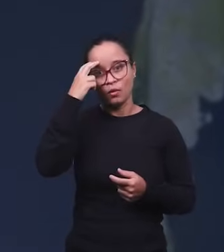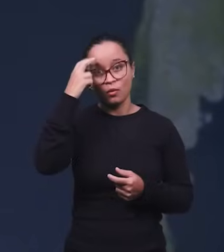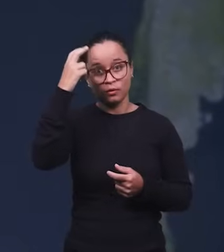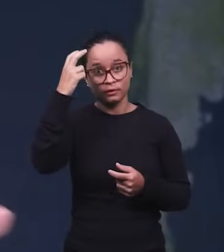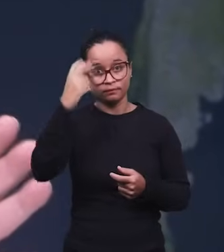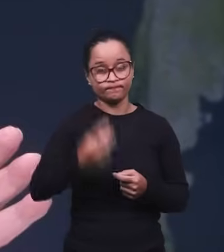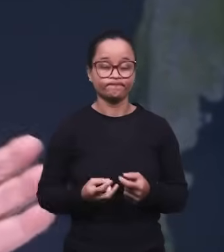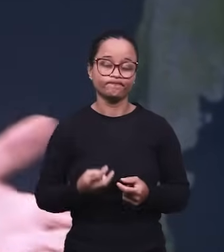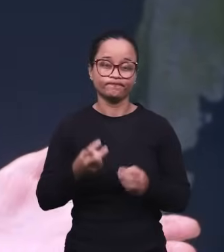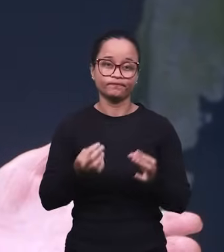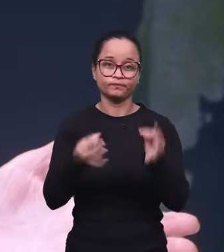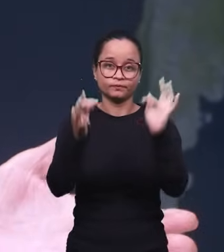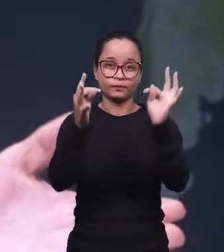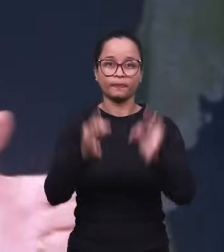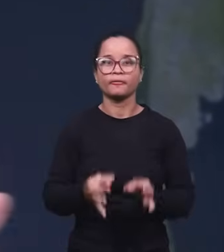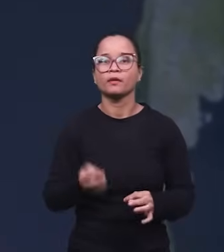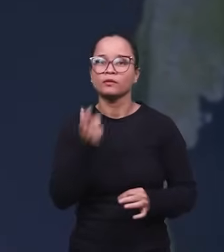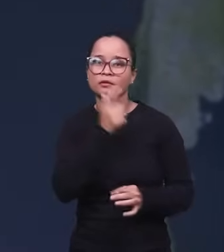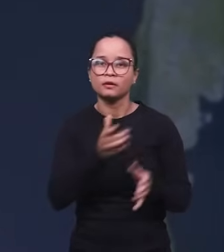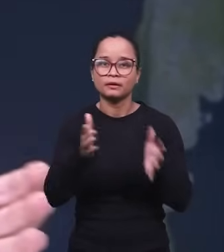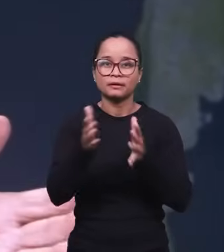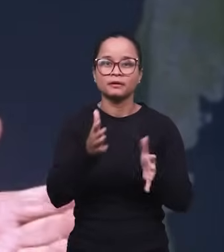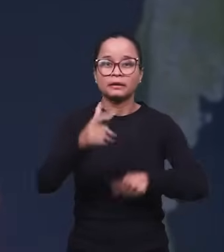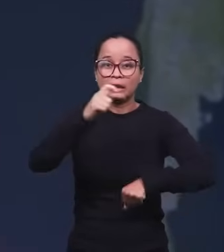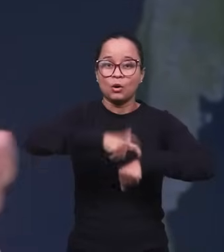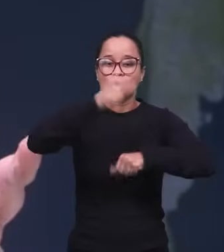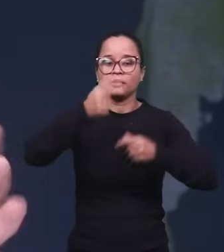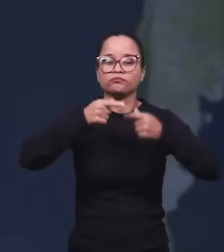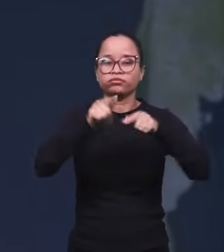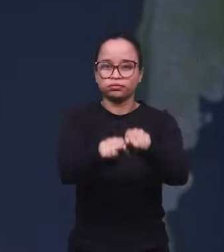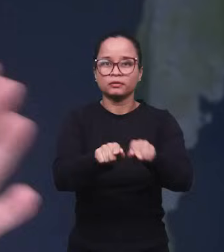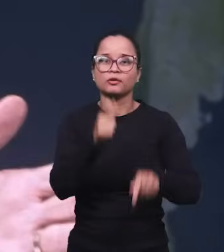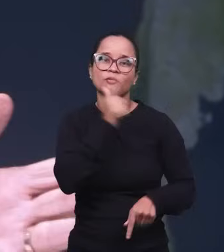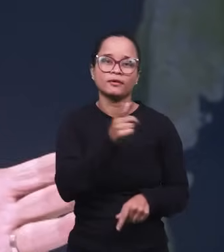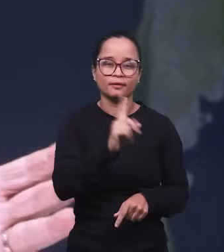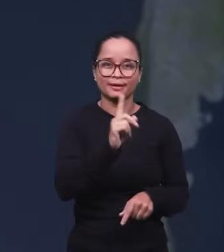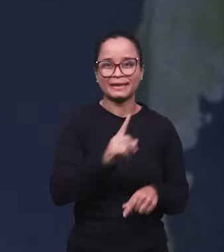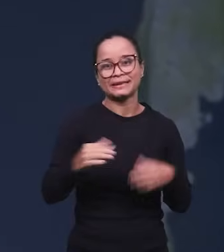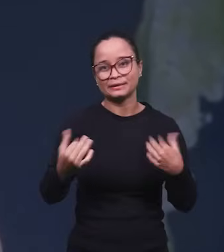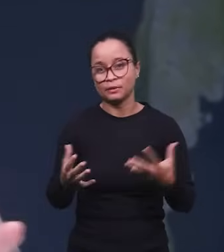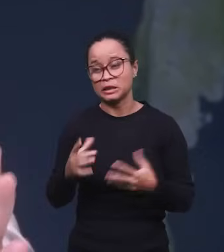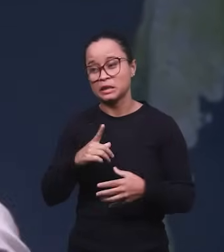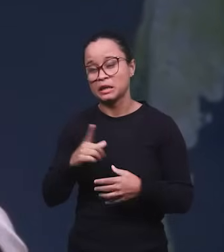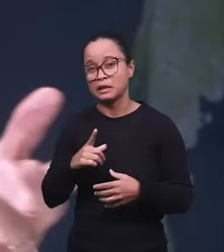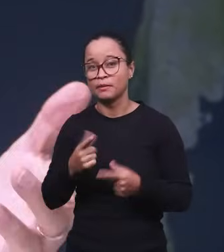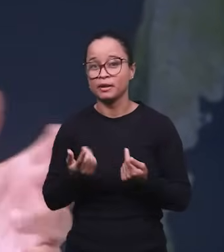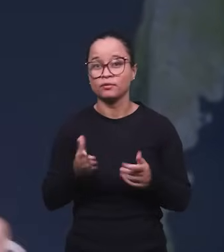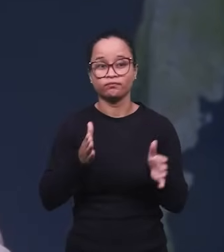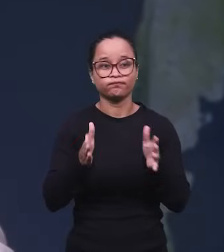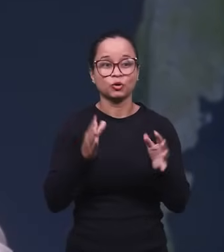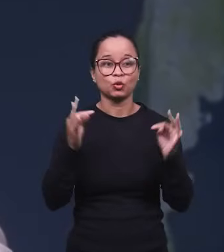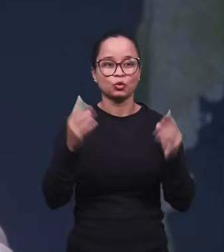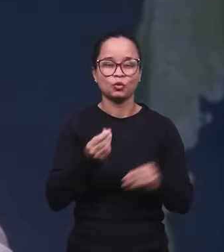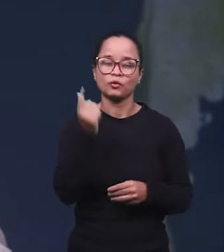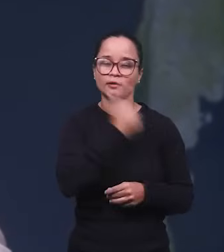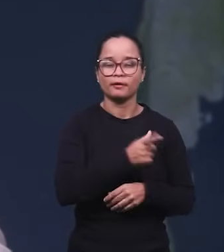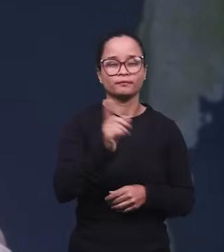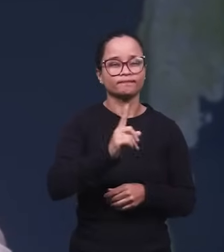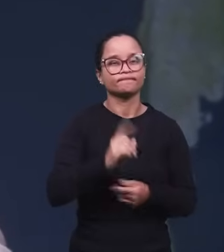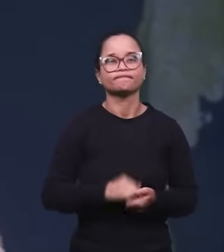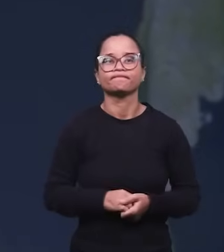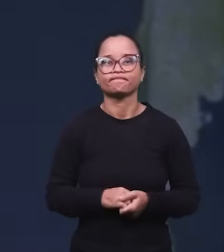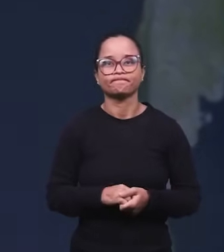menos é o conhecimento que nós temos, né? Isso ainda não é acessível. Se existe, pode até existir, mas ainda não está acessível a todo